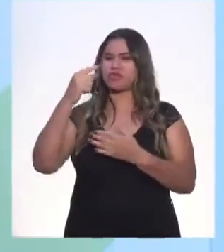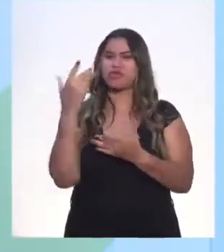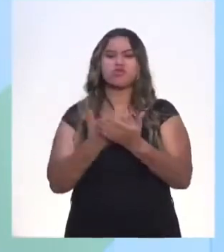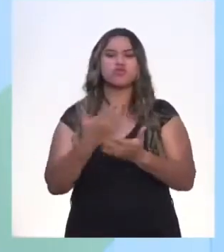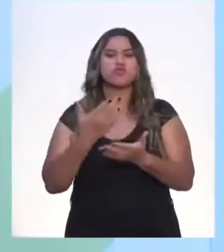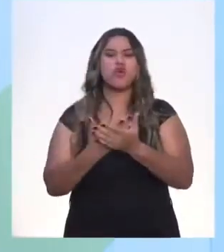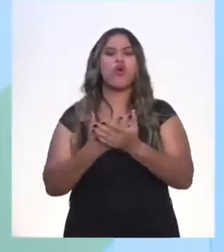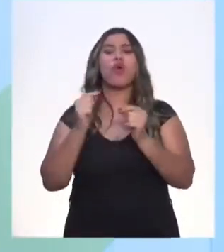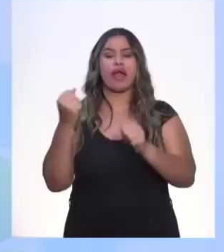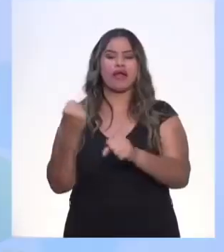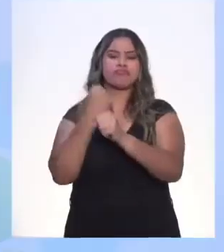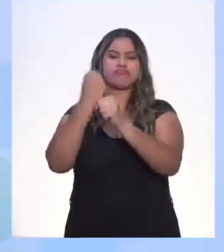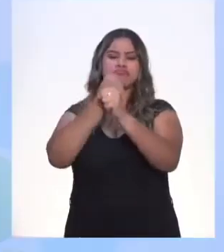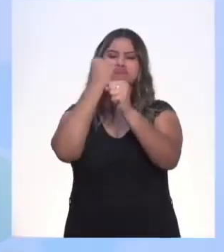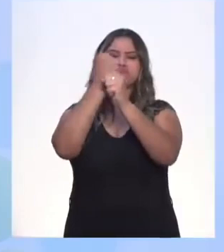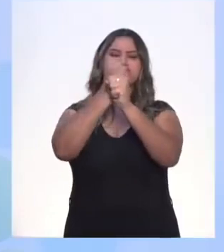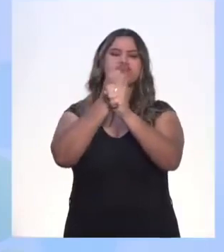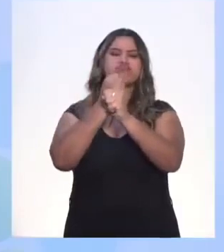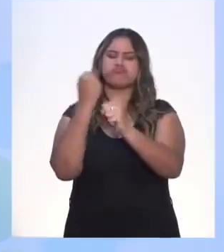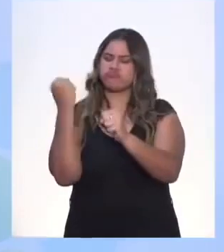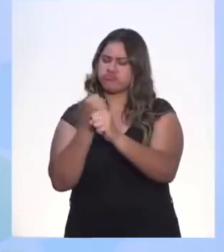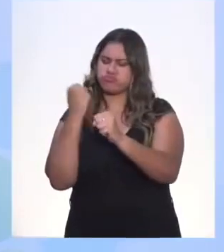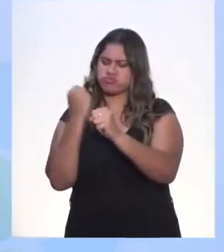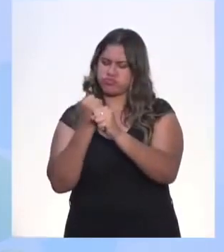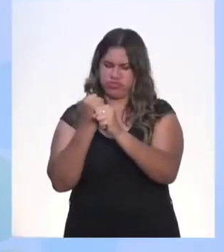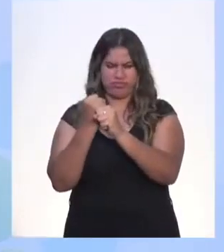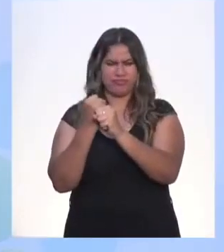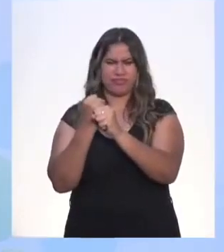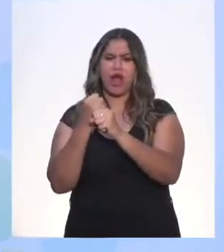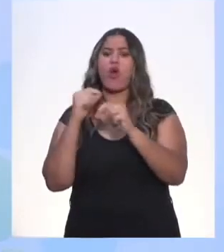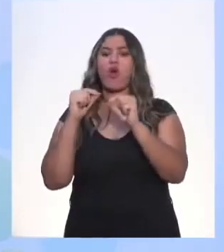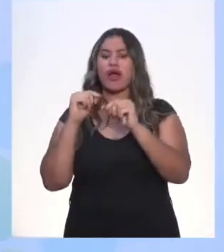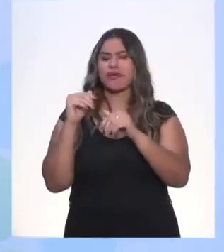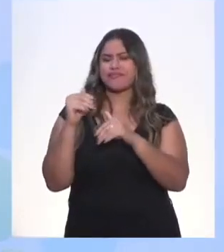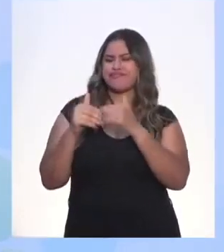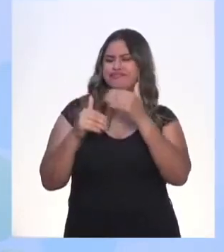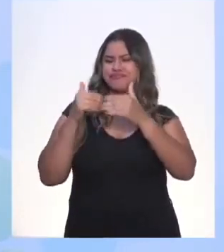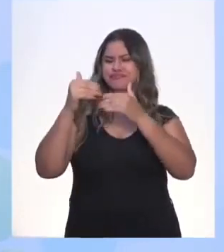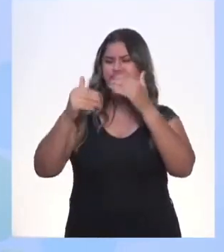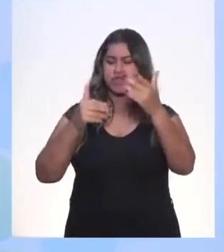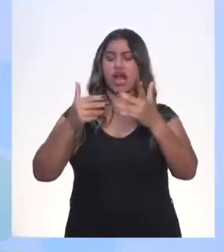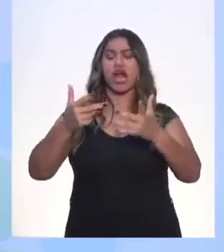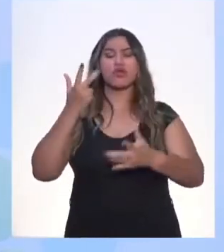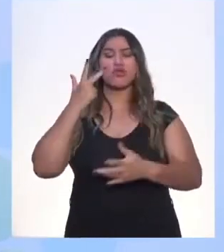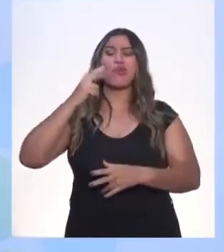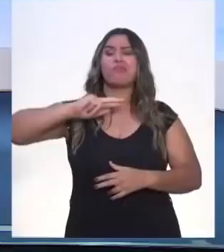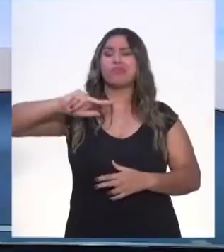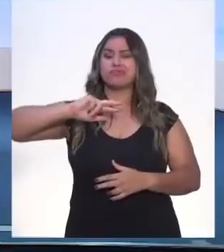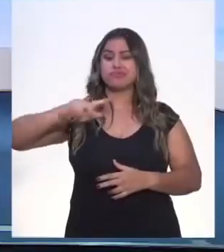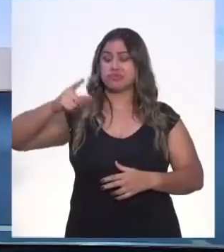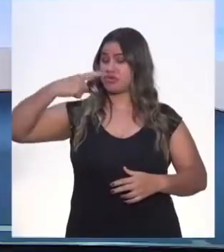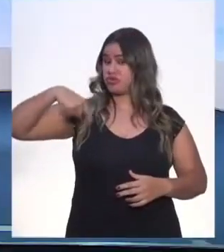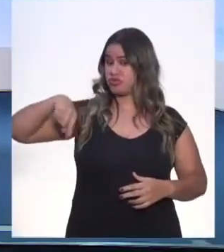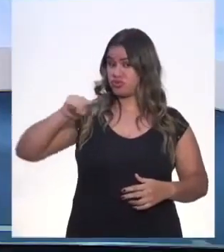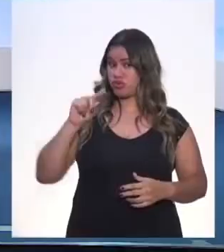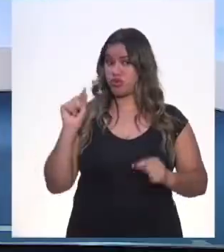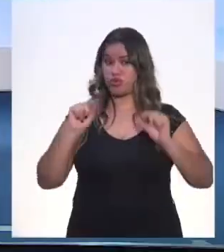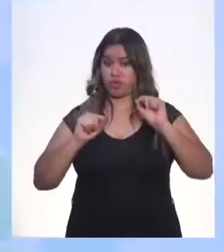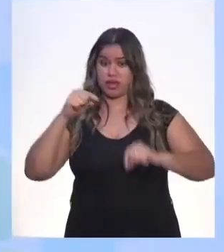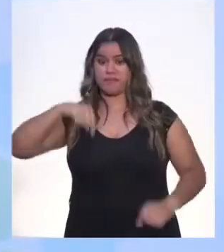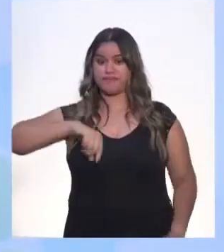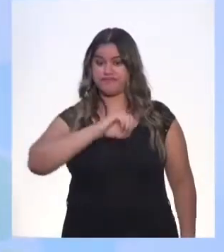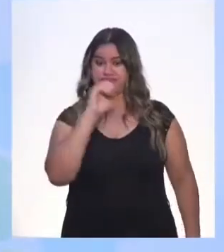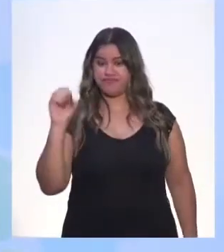aula, essa construção. Essa construção sobre esse processo de estranhamento e desnaturalização. E nós, aqui do Centro